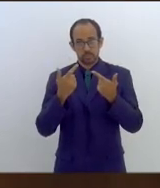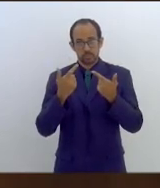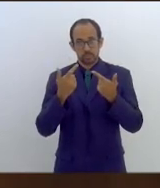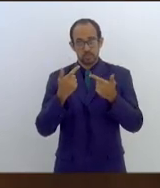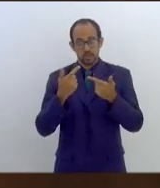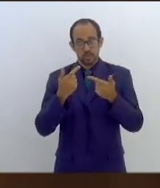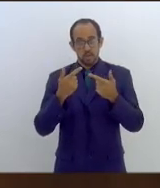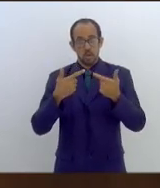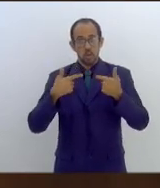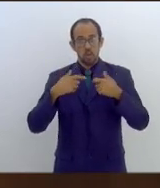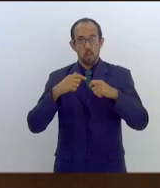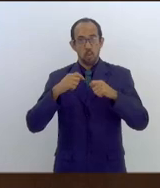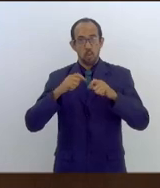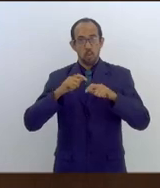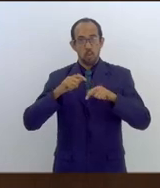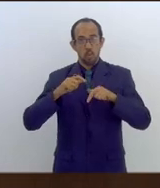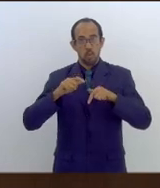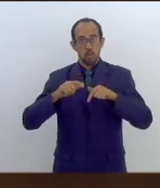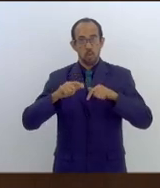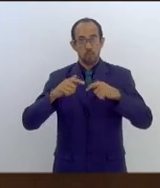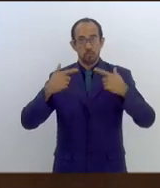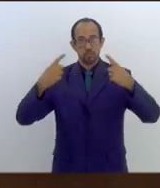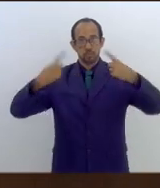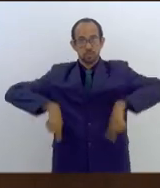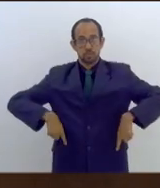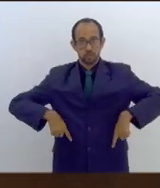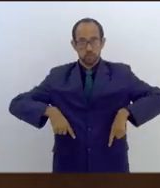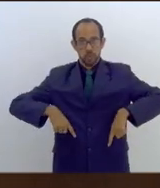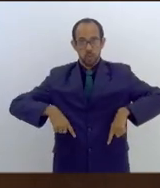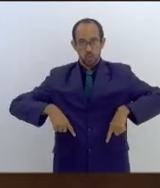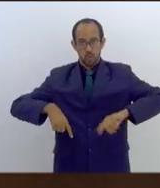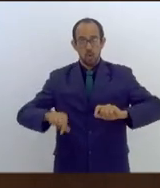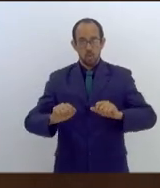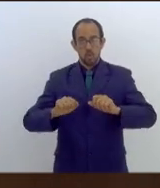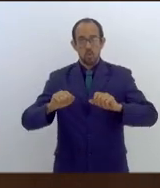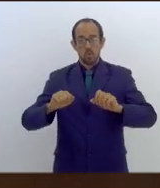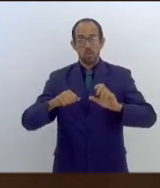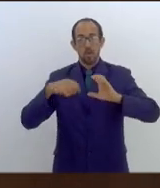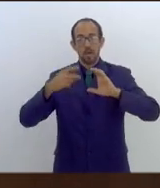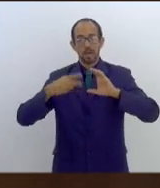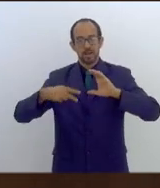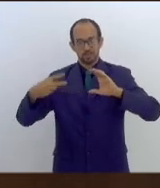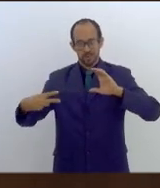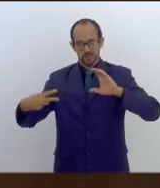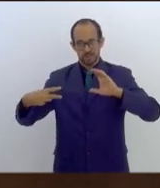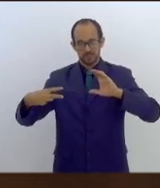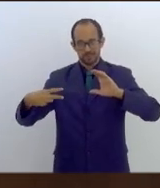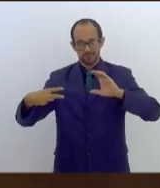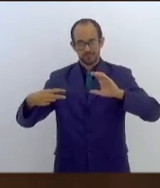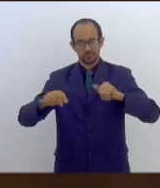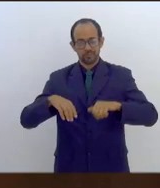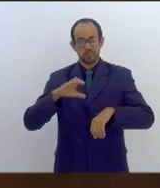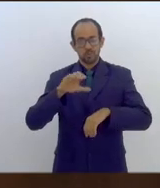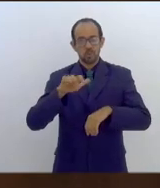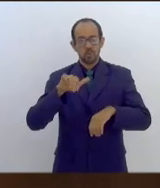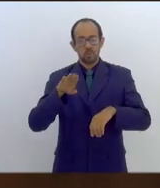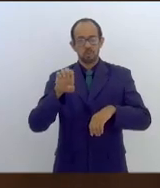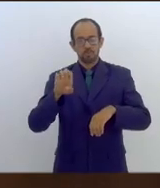Vereadores no campo do Clube de Regatas Vasco da Gama, onde o nosso